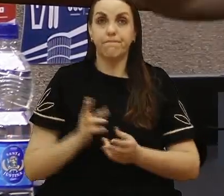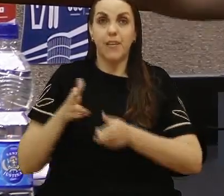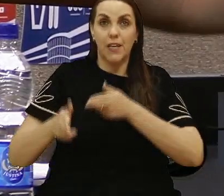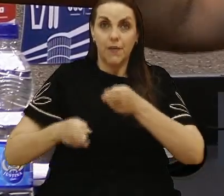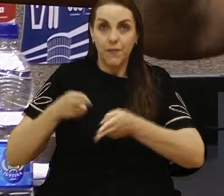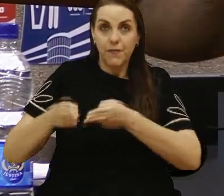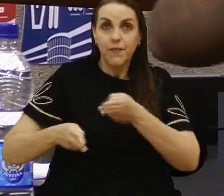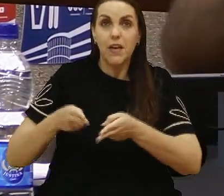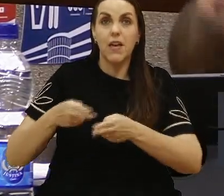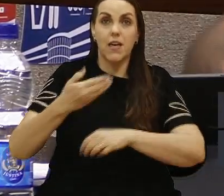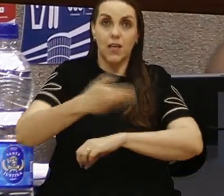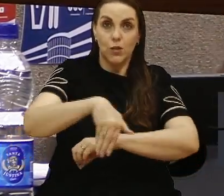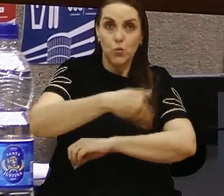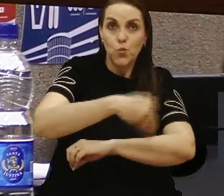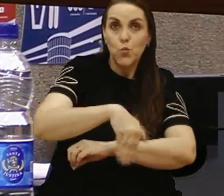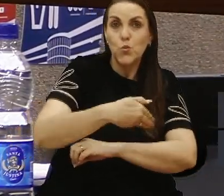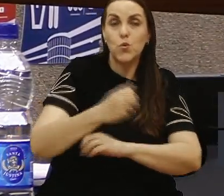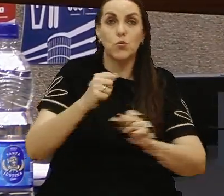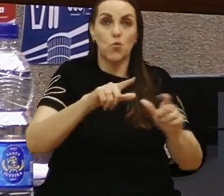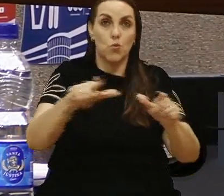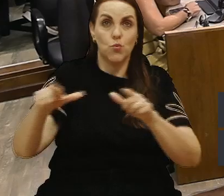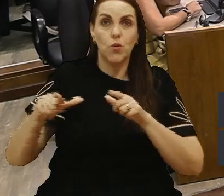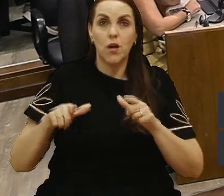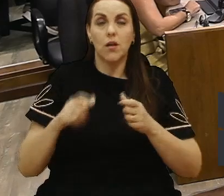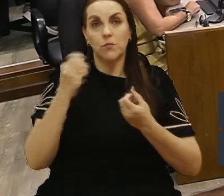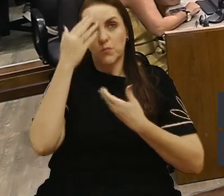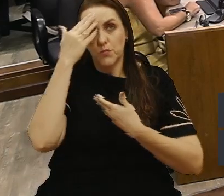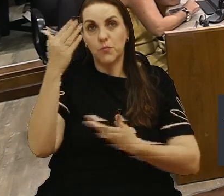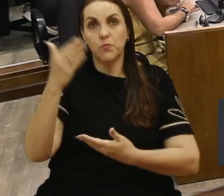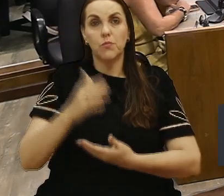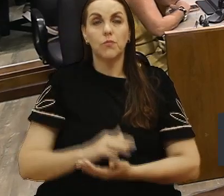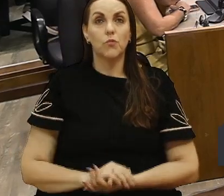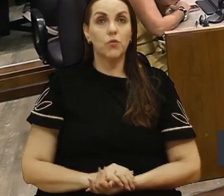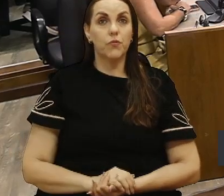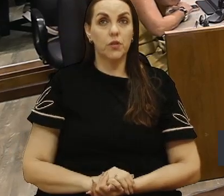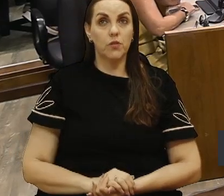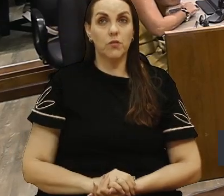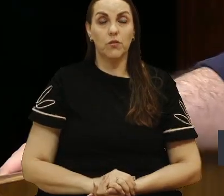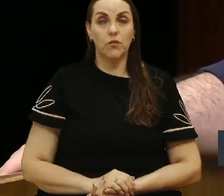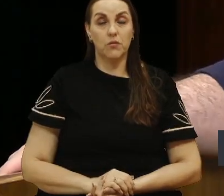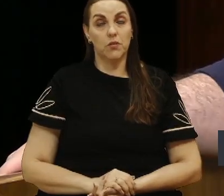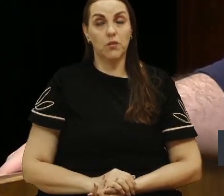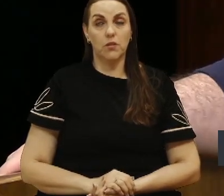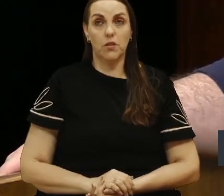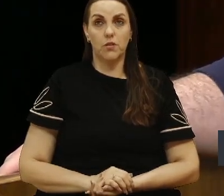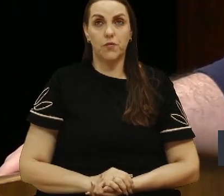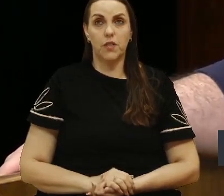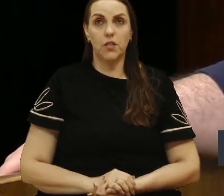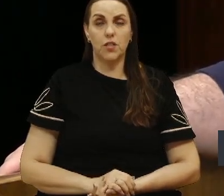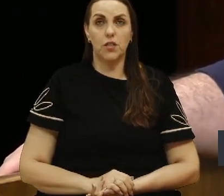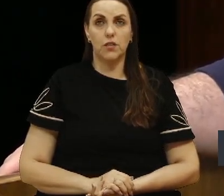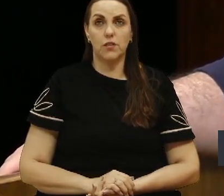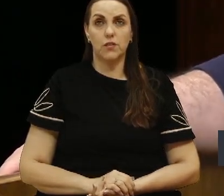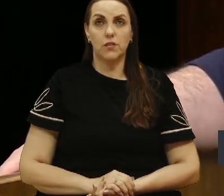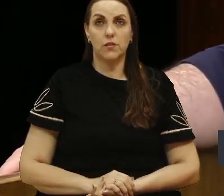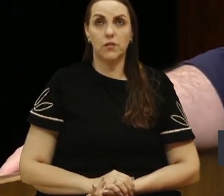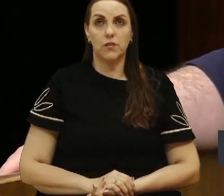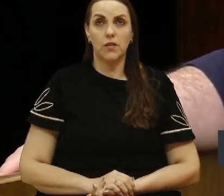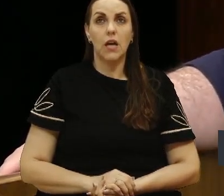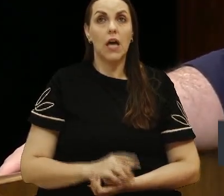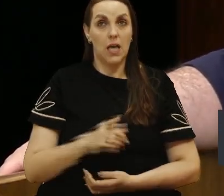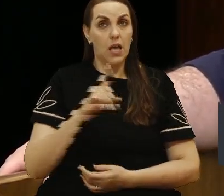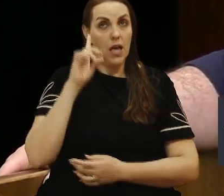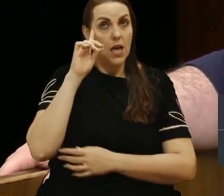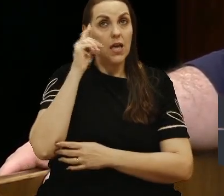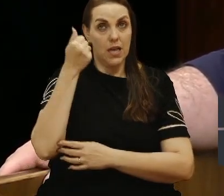férrea, as ruas ou outros locais. Muito obrigado. Vereador Ramon, seguindo nessa sua linha, nós estamos também com uma ideia de protocolar